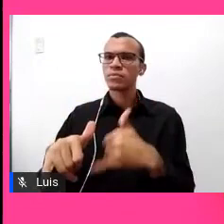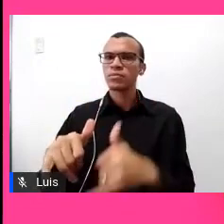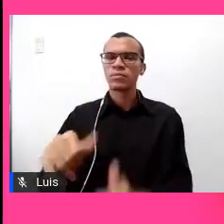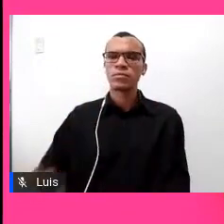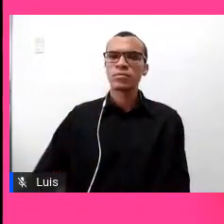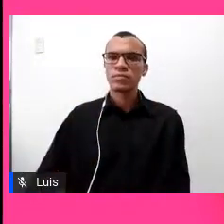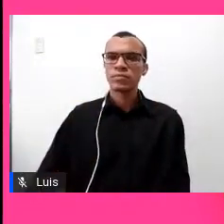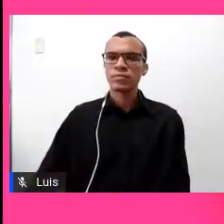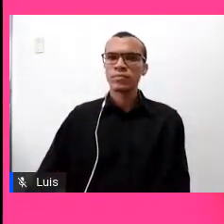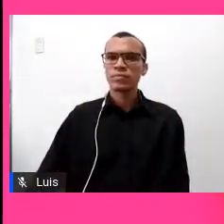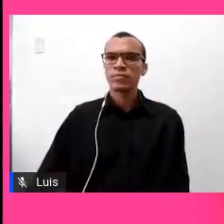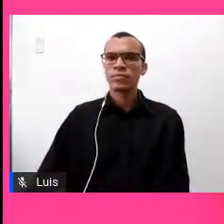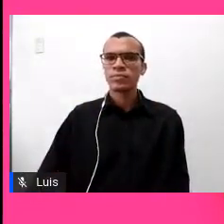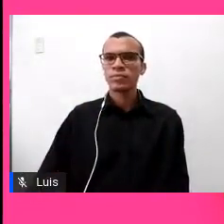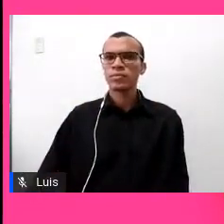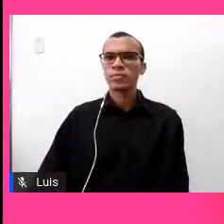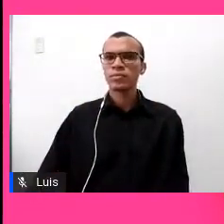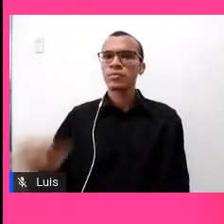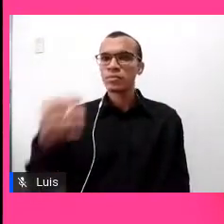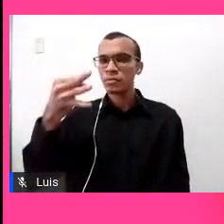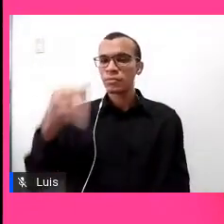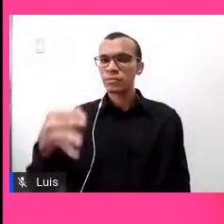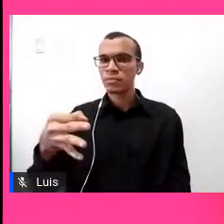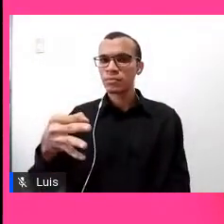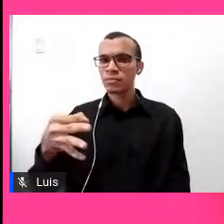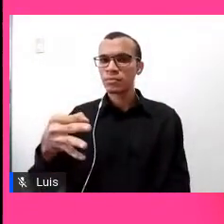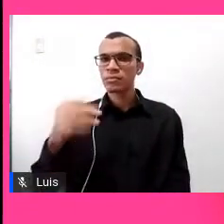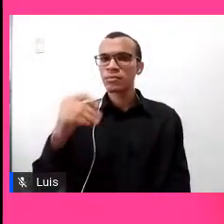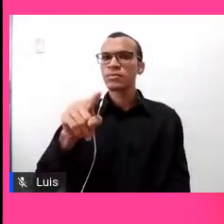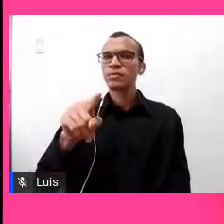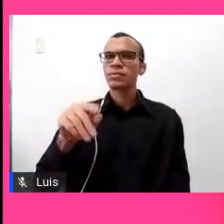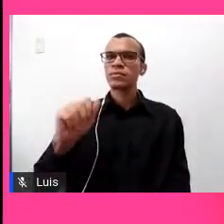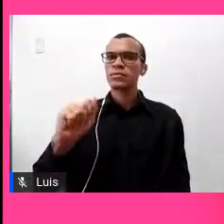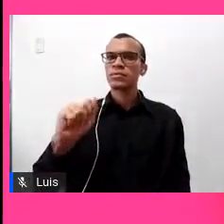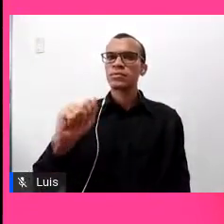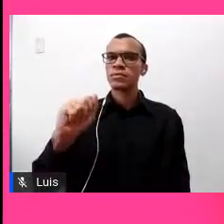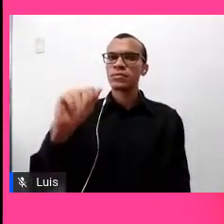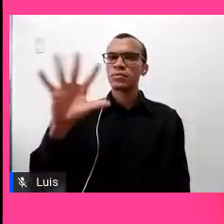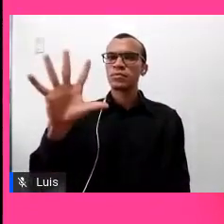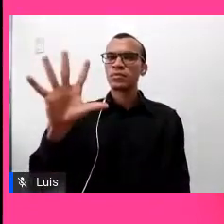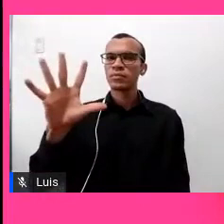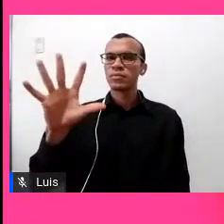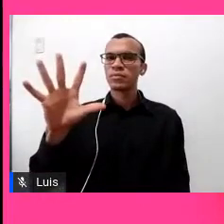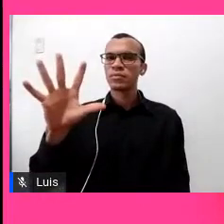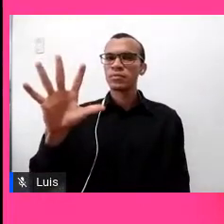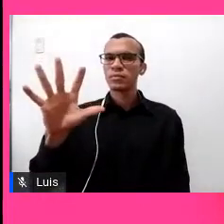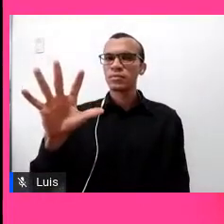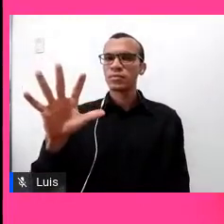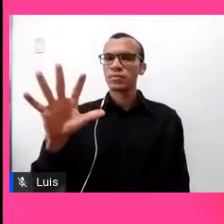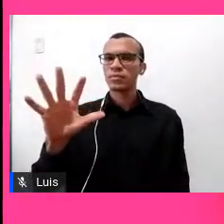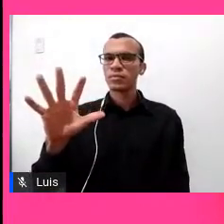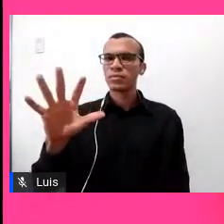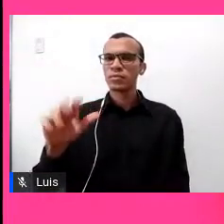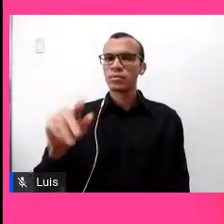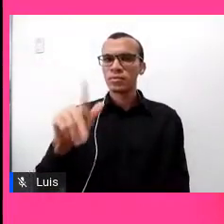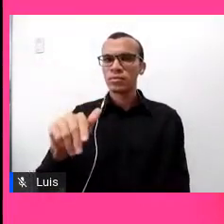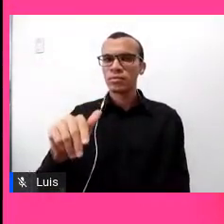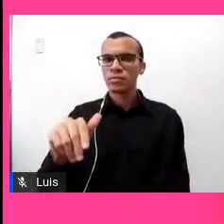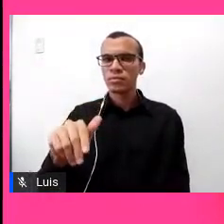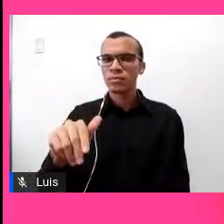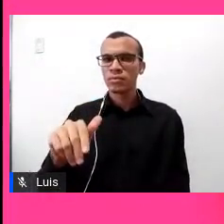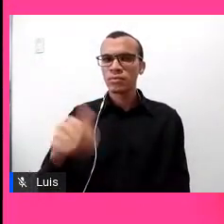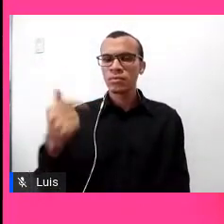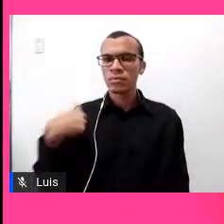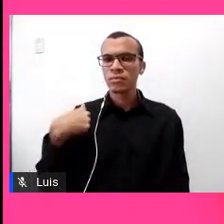na posição correta, ele acende, né? Conforme eu aperto,